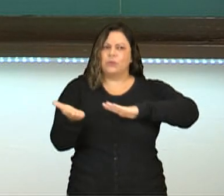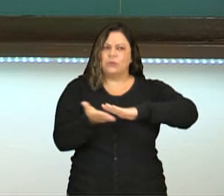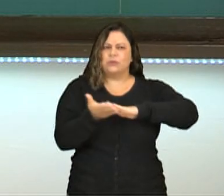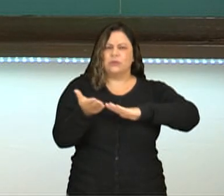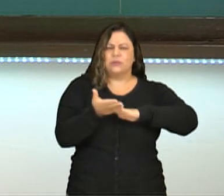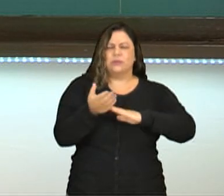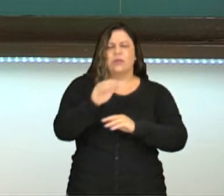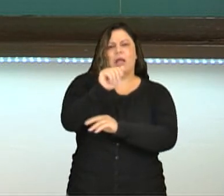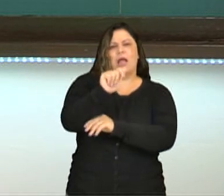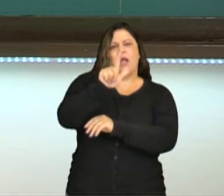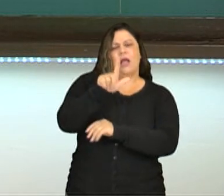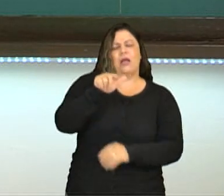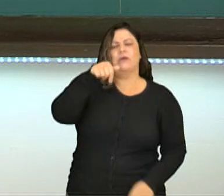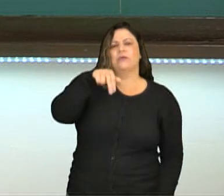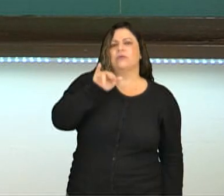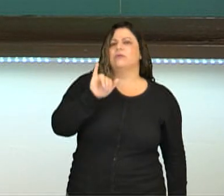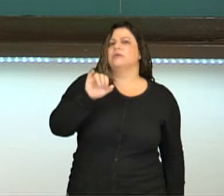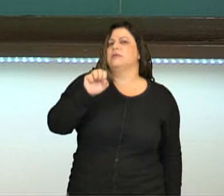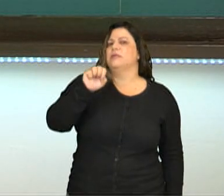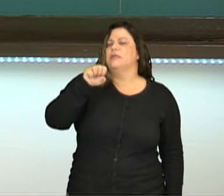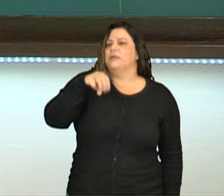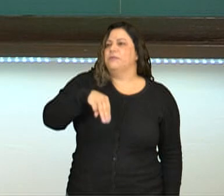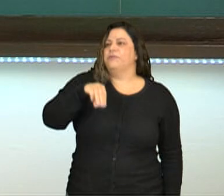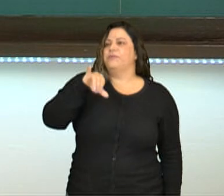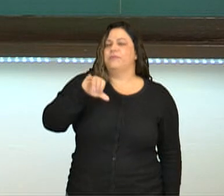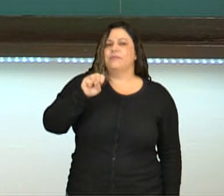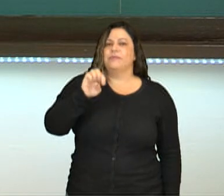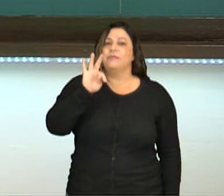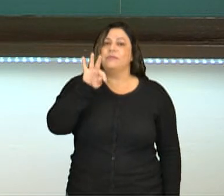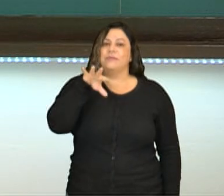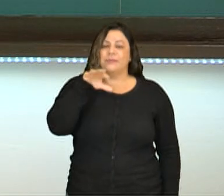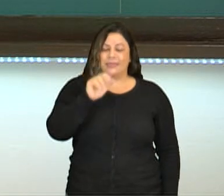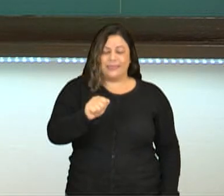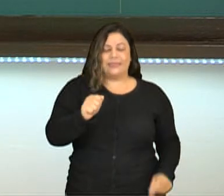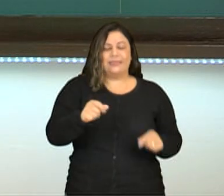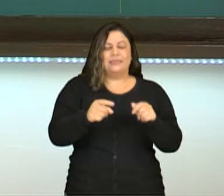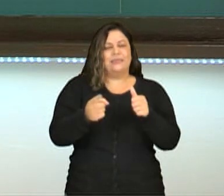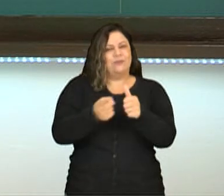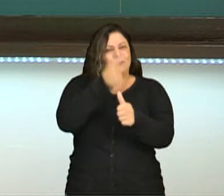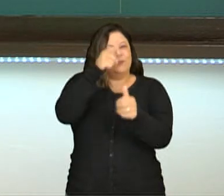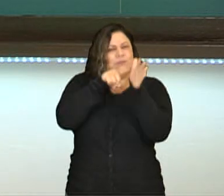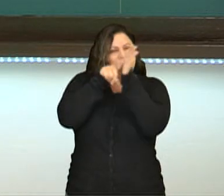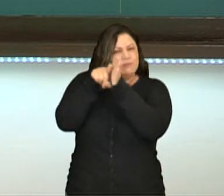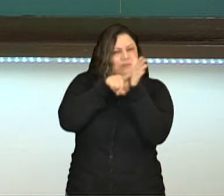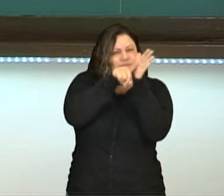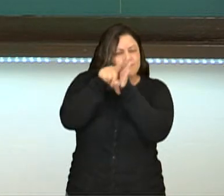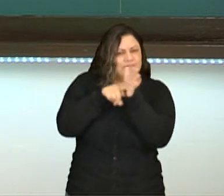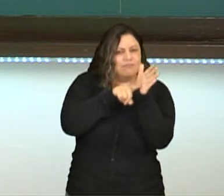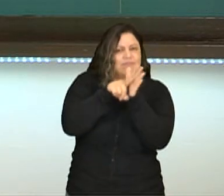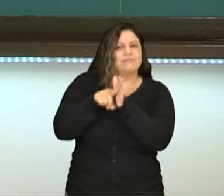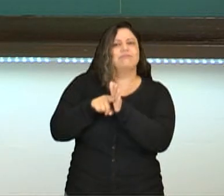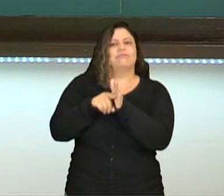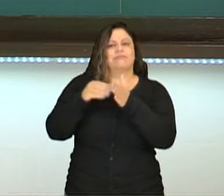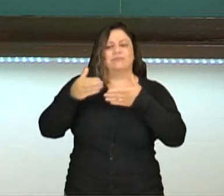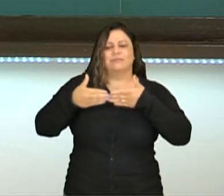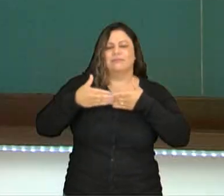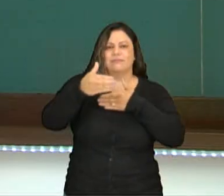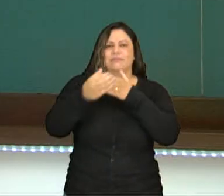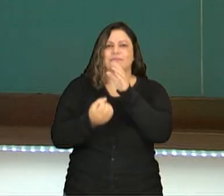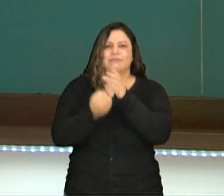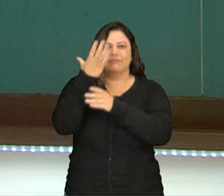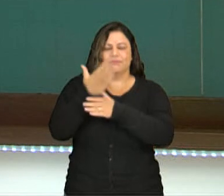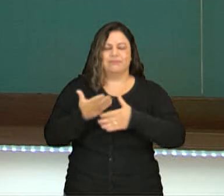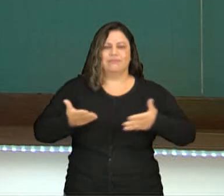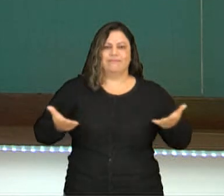primeiros pesquisadores, que ainda muito místicos, mas que já nos ensaiam para o próximo período que vai vir na história da humanidade.